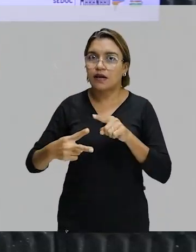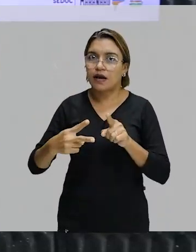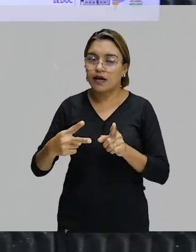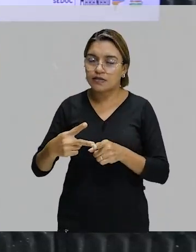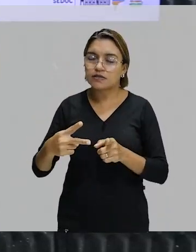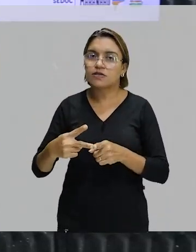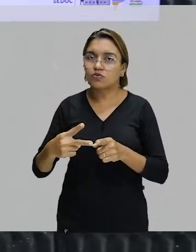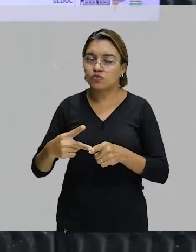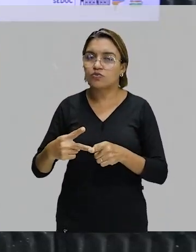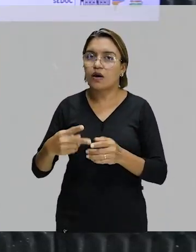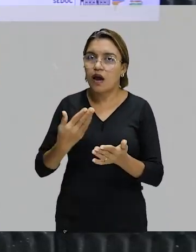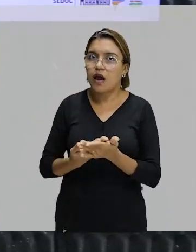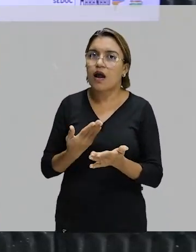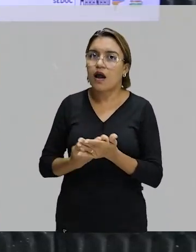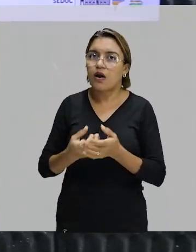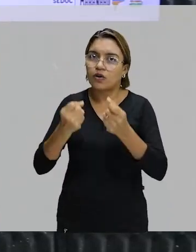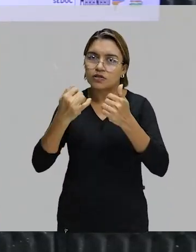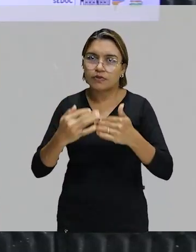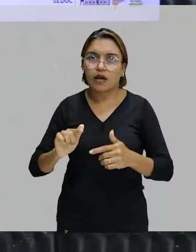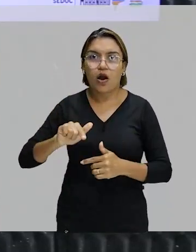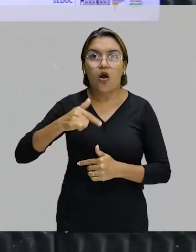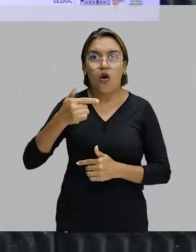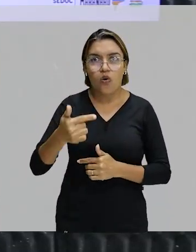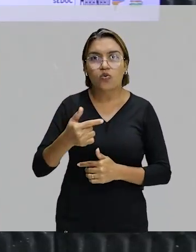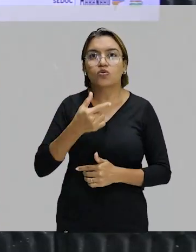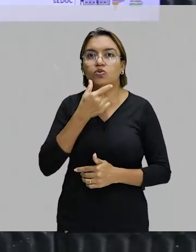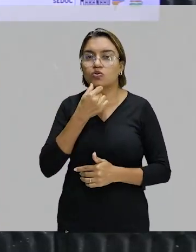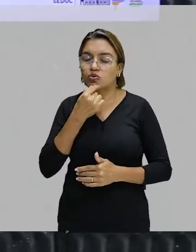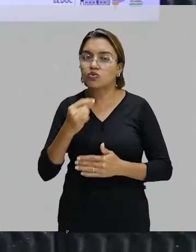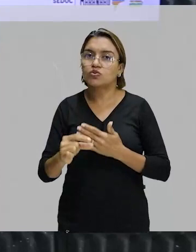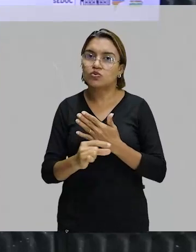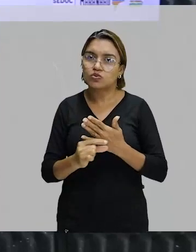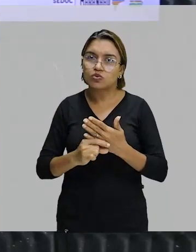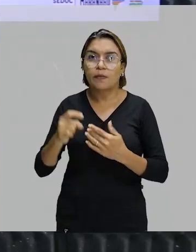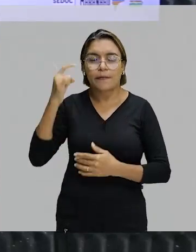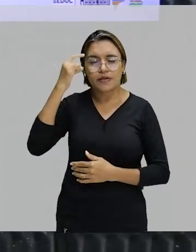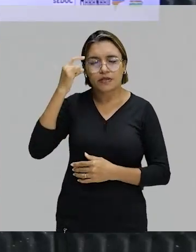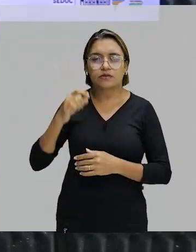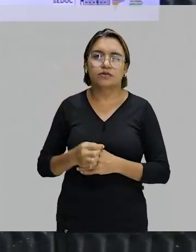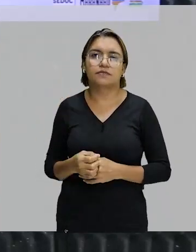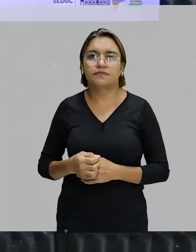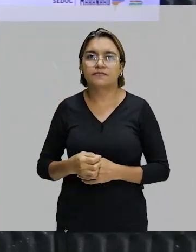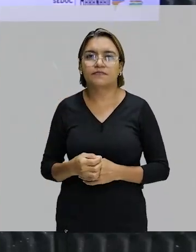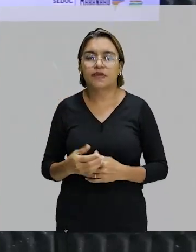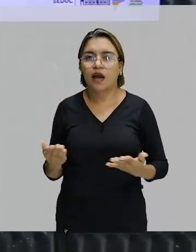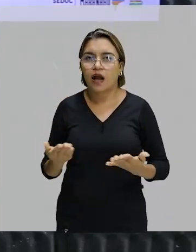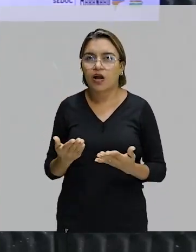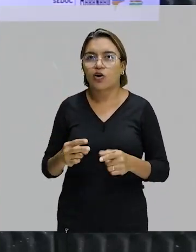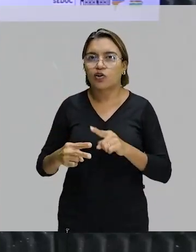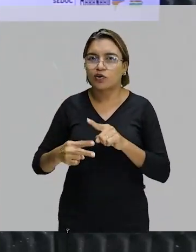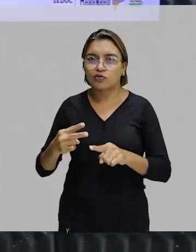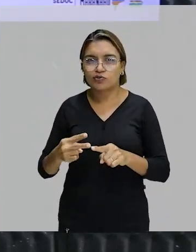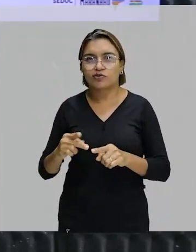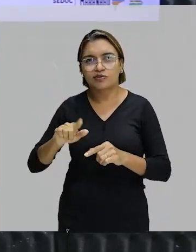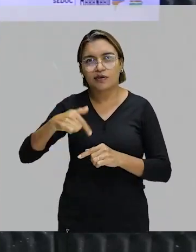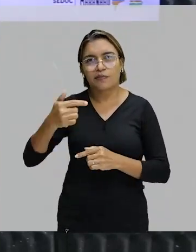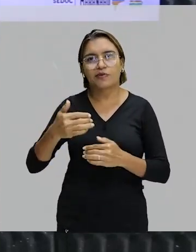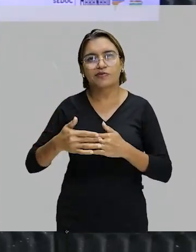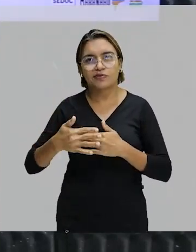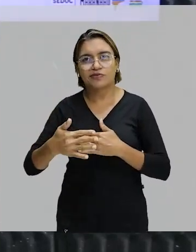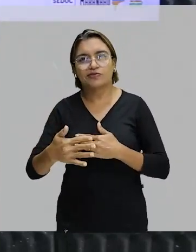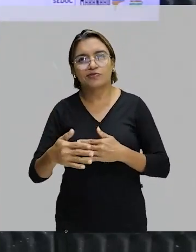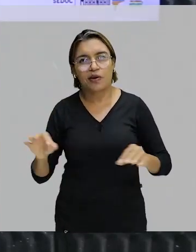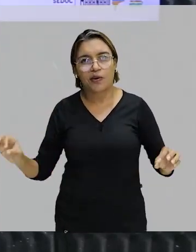e na parte 2 a gente vai falar de outros pensadores, certo? Por enquanto, só Fichte e Gobineau. Na parte 2 a gente